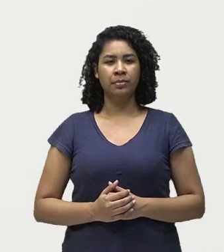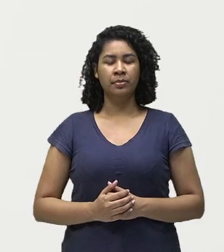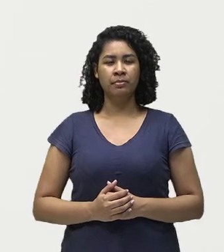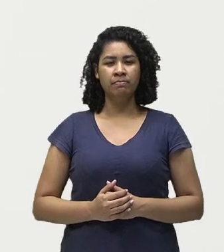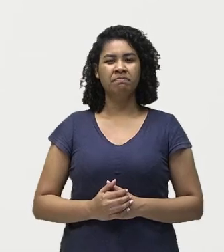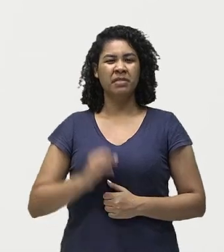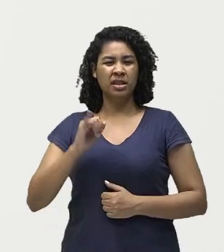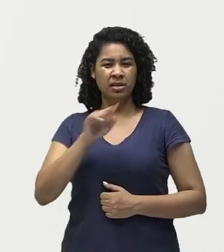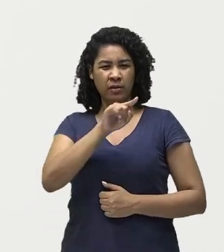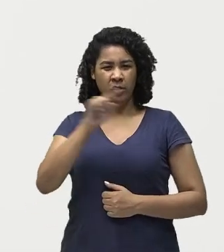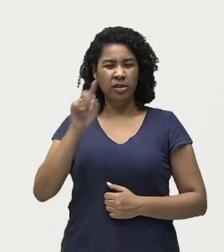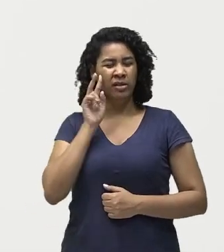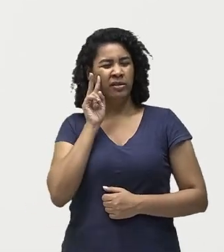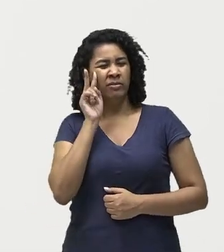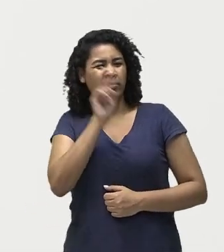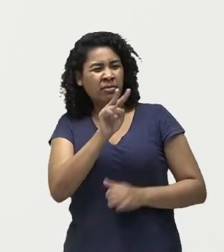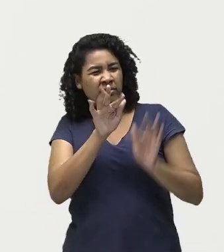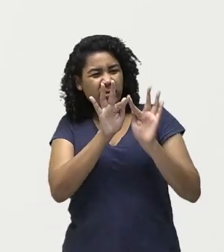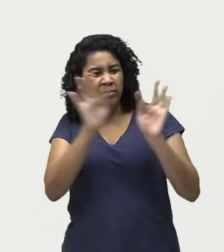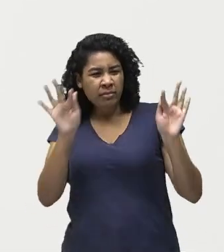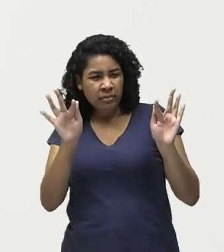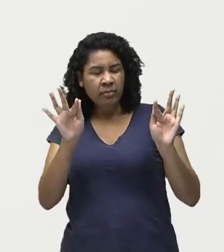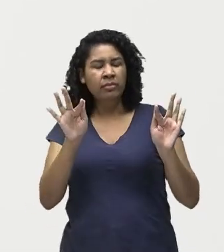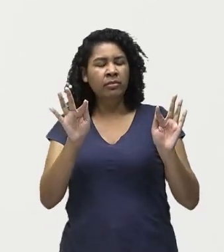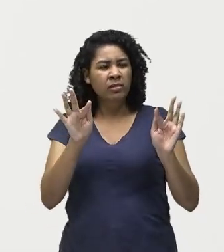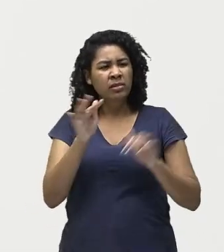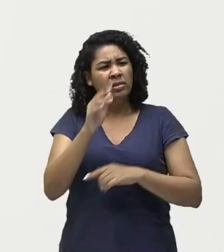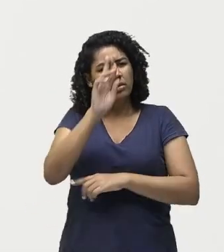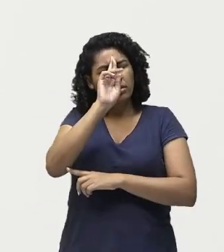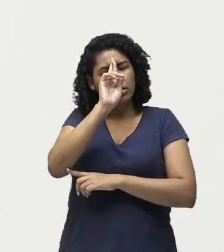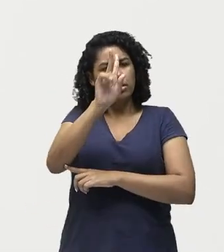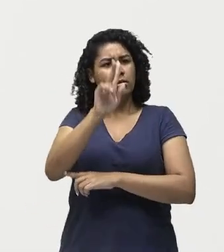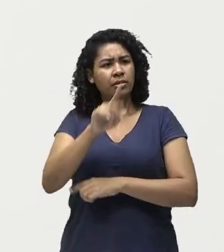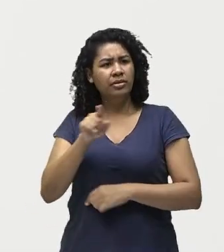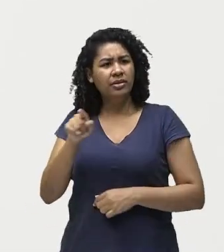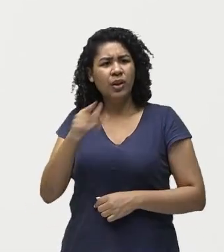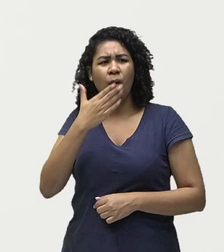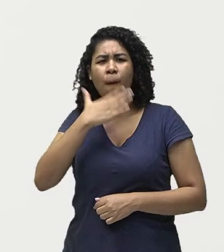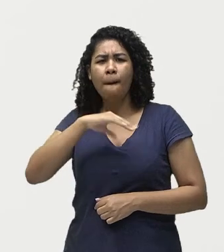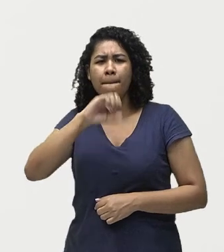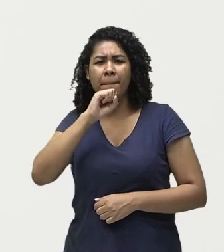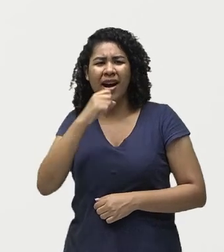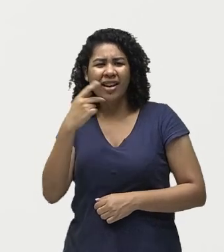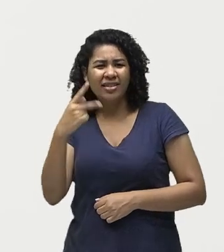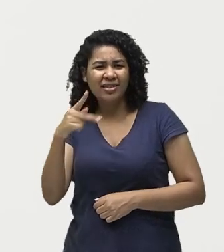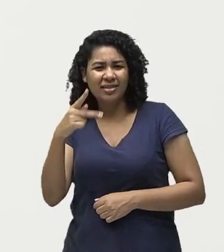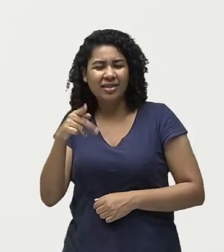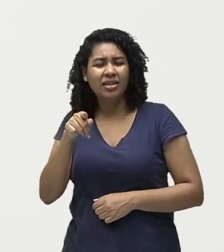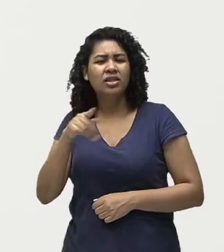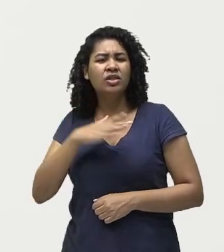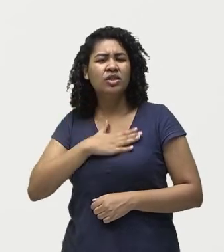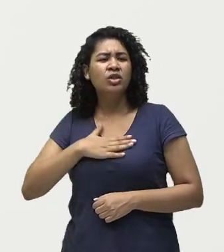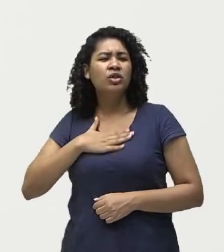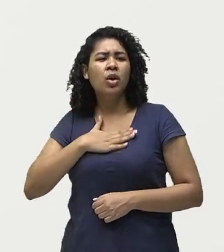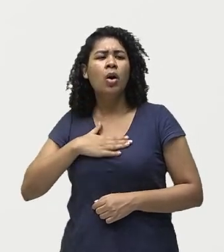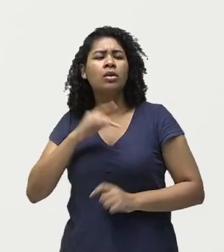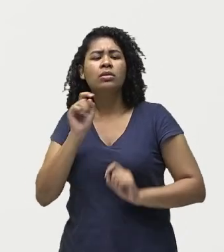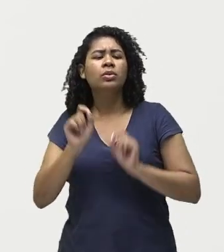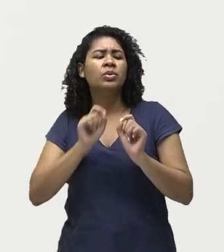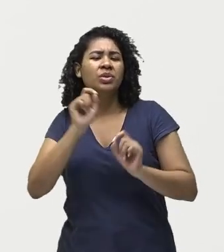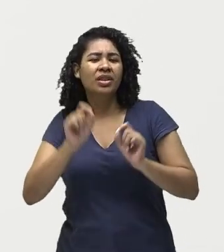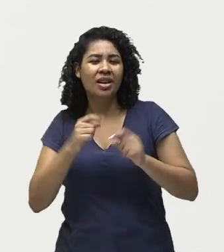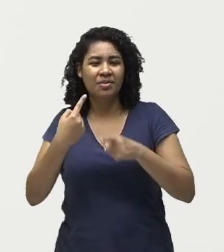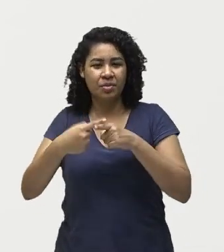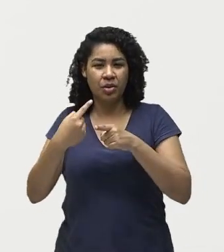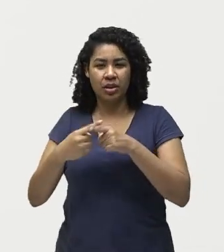até se confundir, né? Acha que tá perguntando do que o pai dela gosta, porque o like significa gostar,